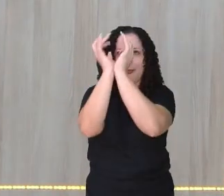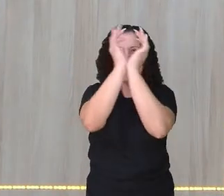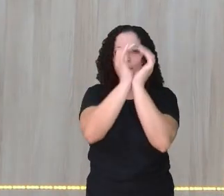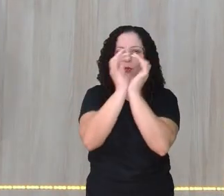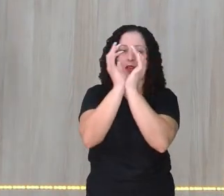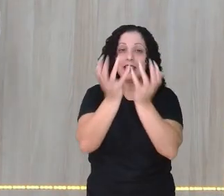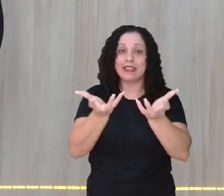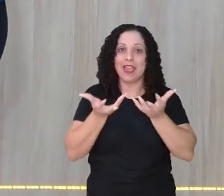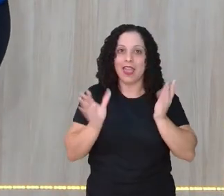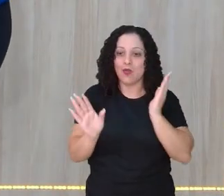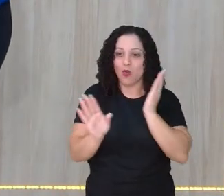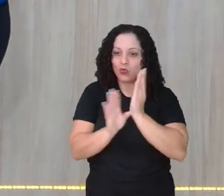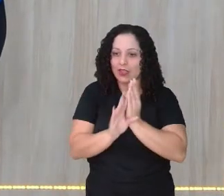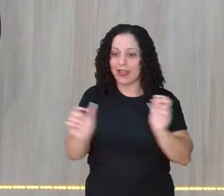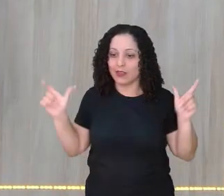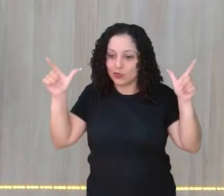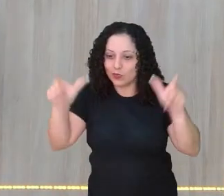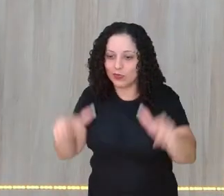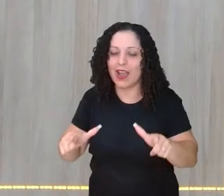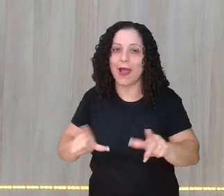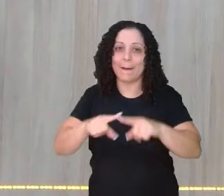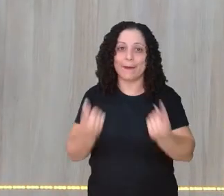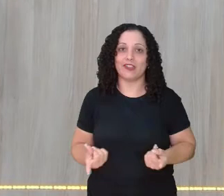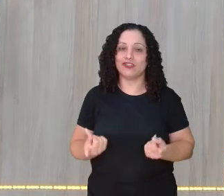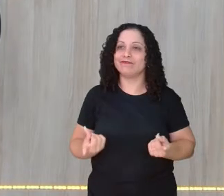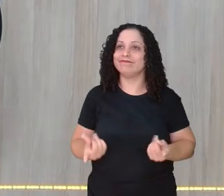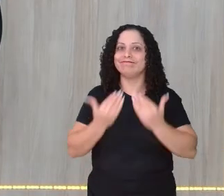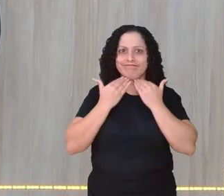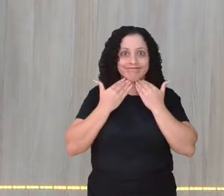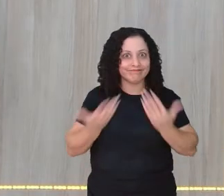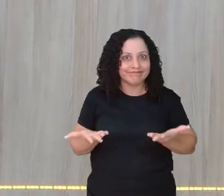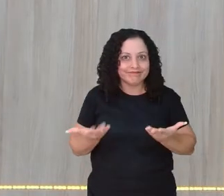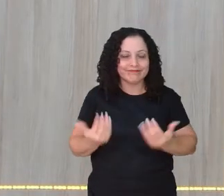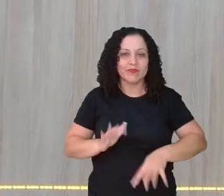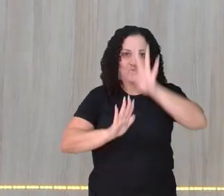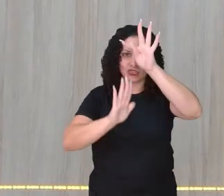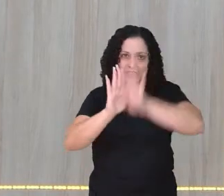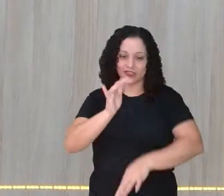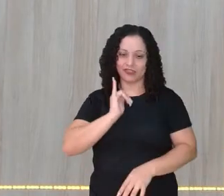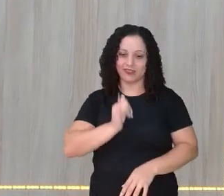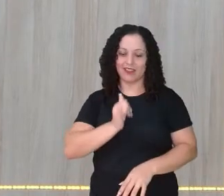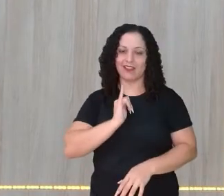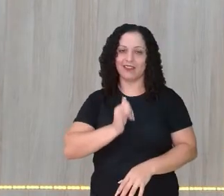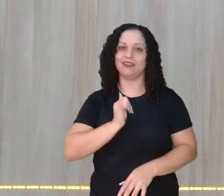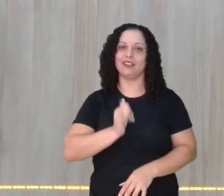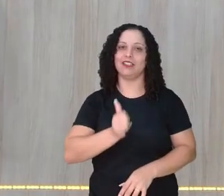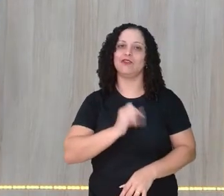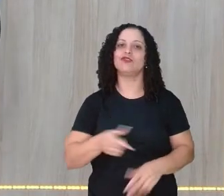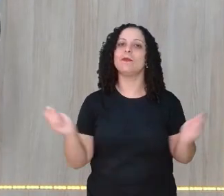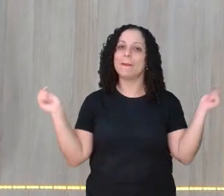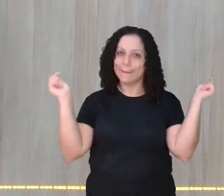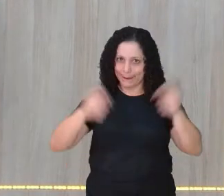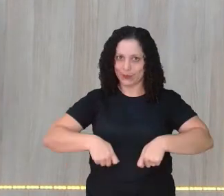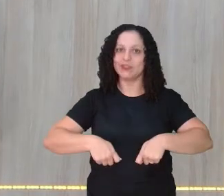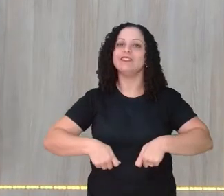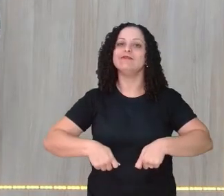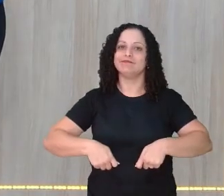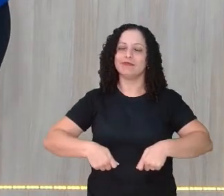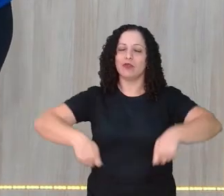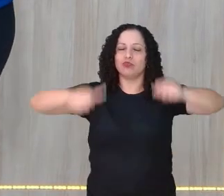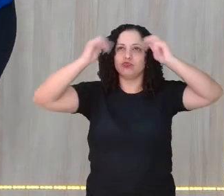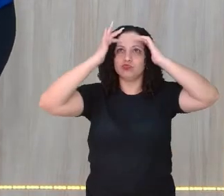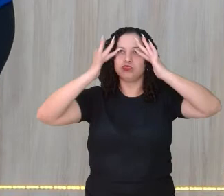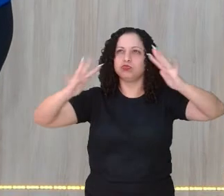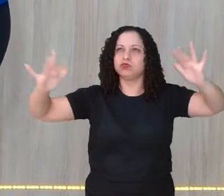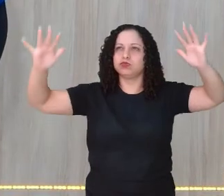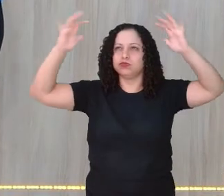encontrar o espaço físico, mas não se assustem. Os textos narrativos têm essa capacidade de nos levar. Quando a gente